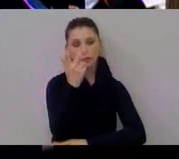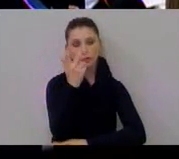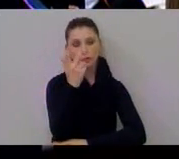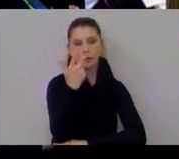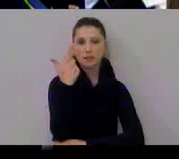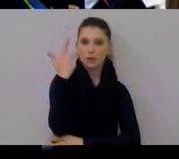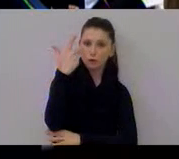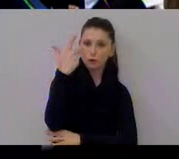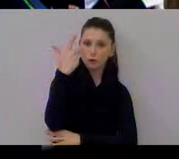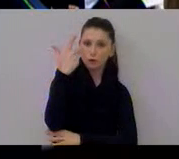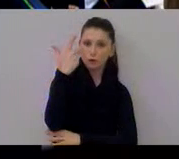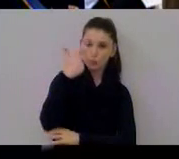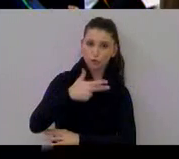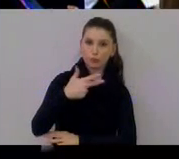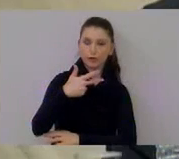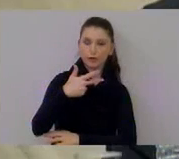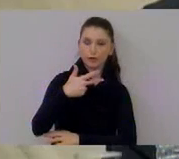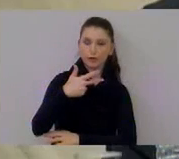Indicação